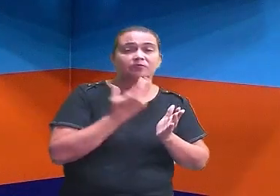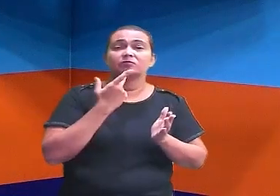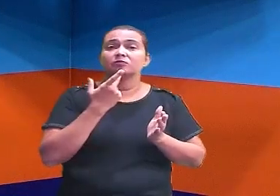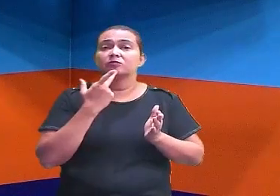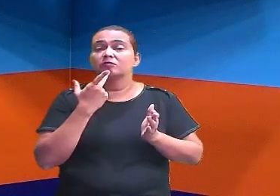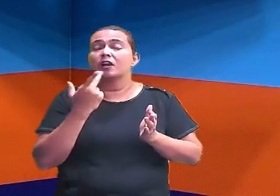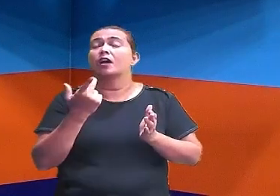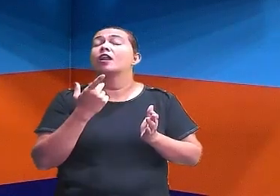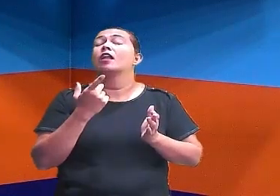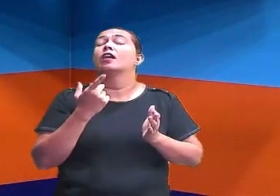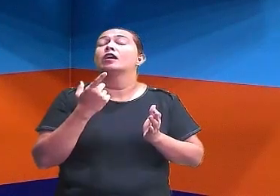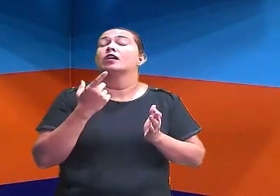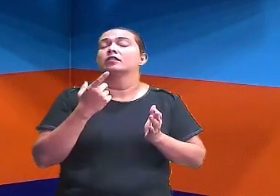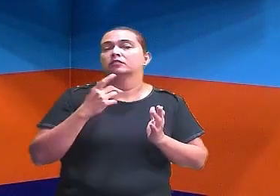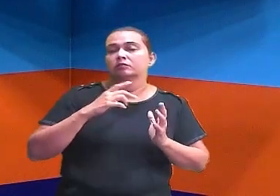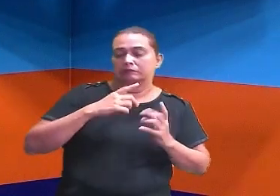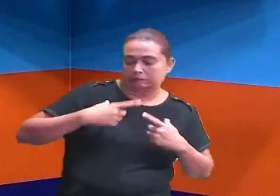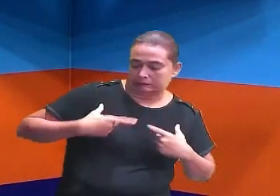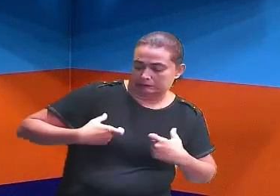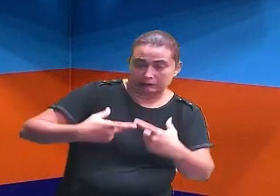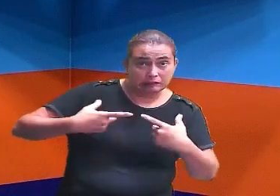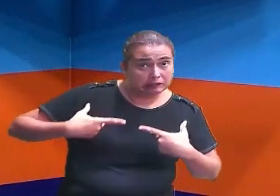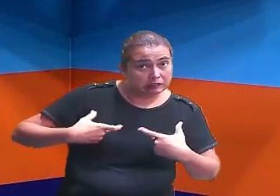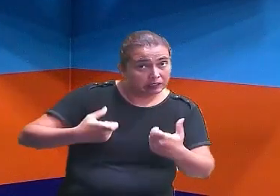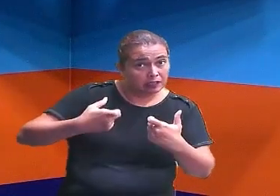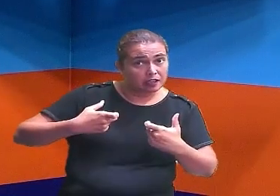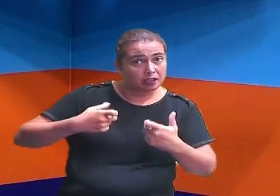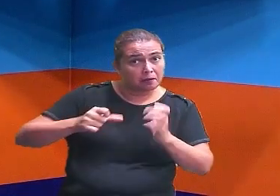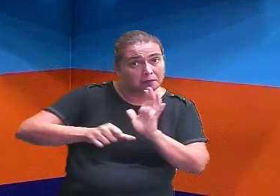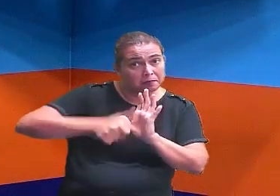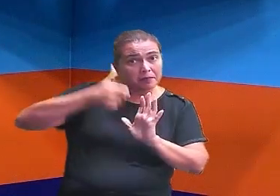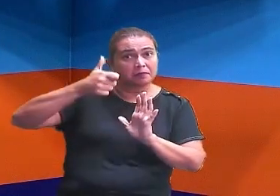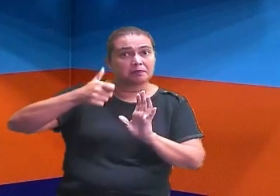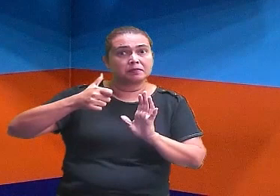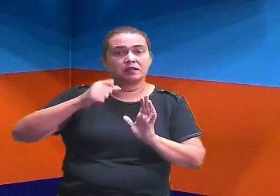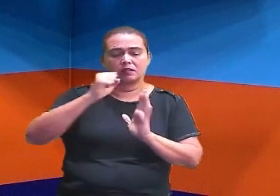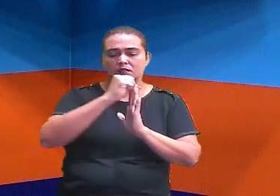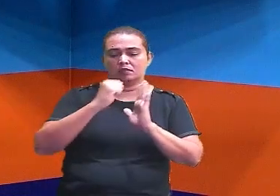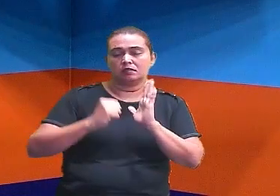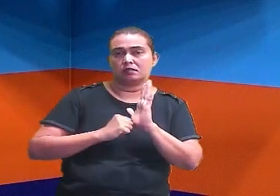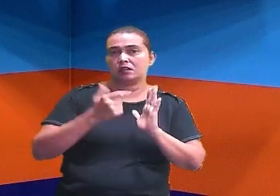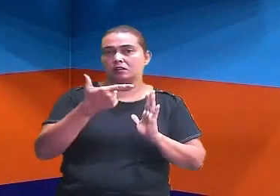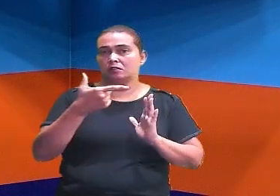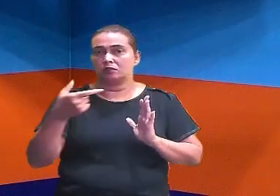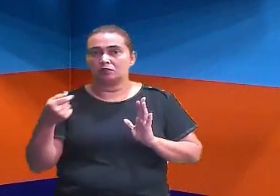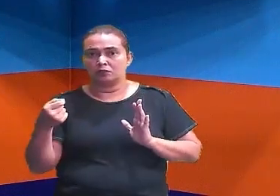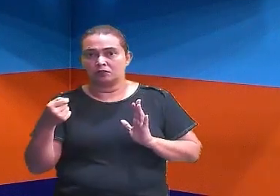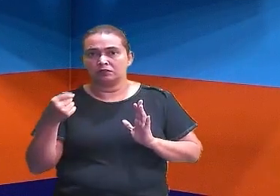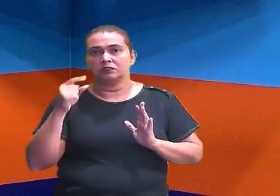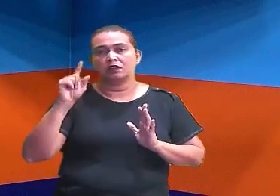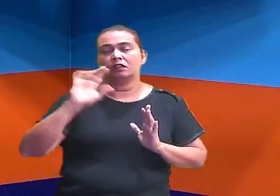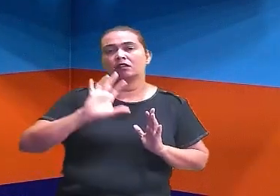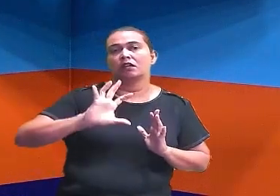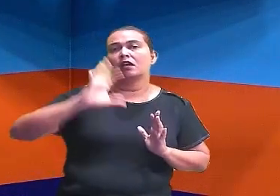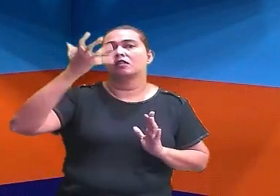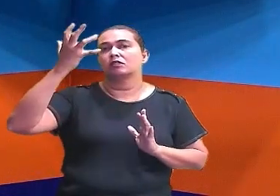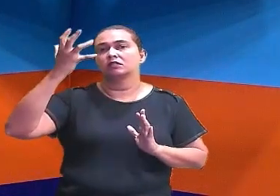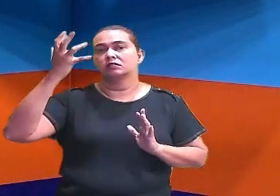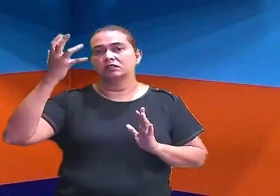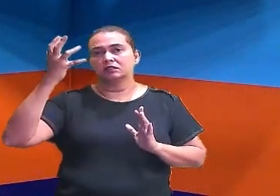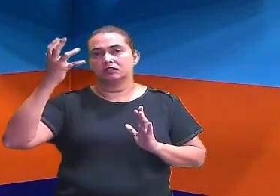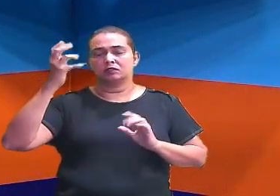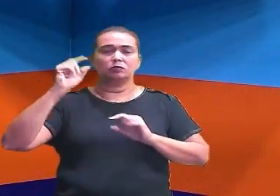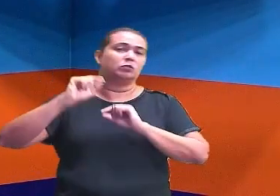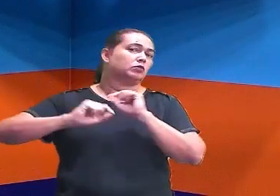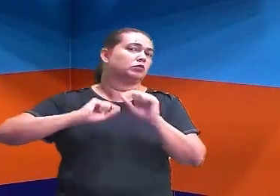do século XX. Tá? Na época em que essa guerra aconteceu, muita gente dizia que ela seria a guerra que